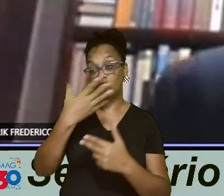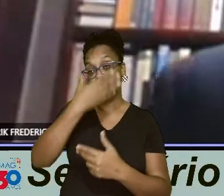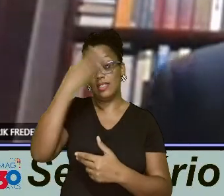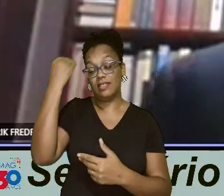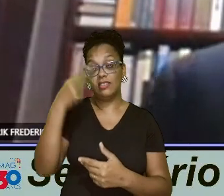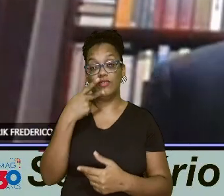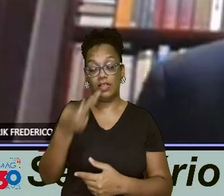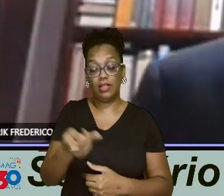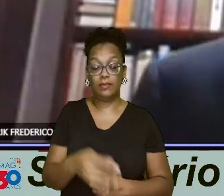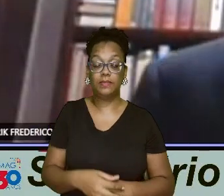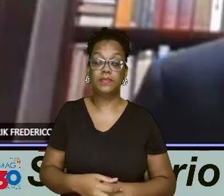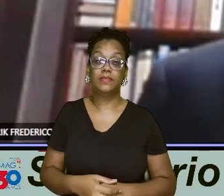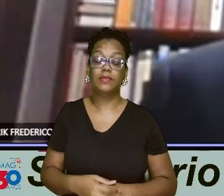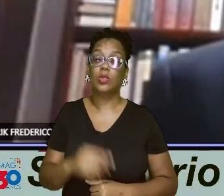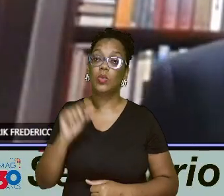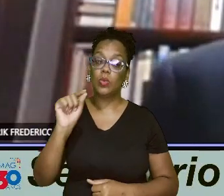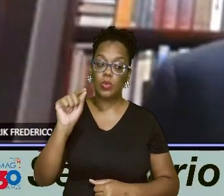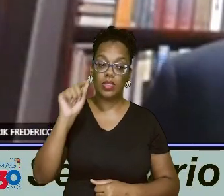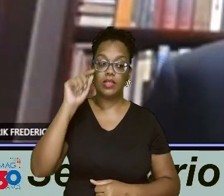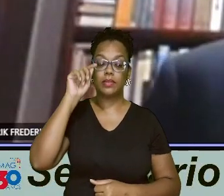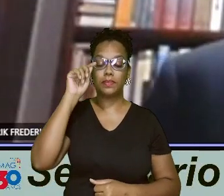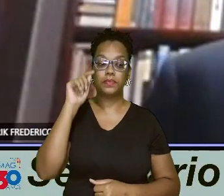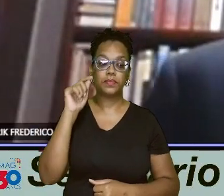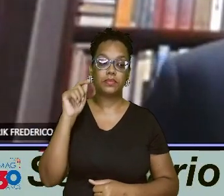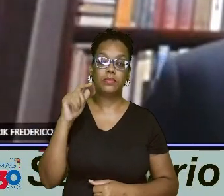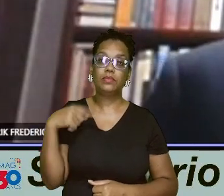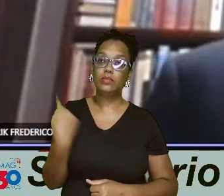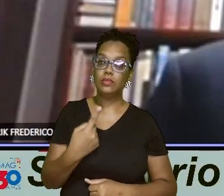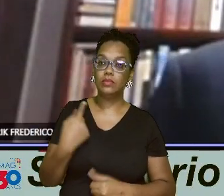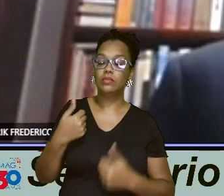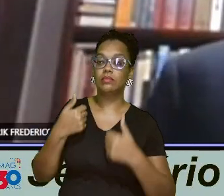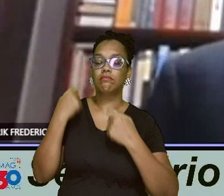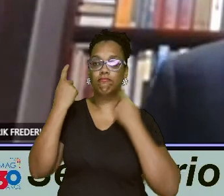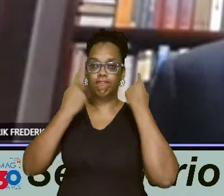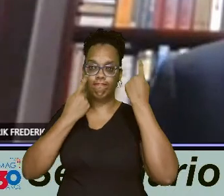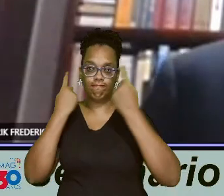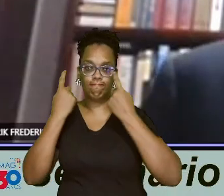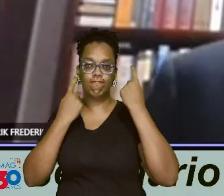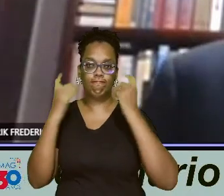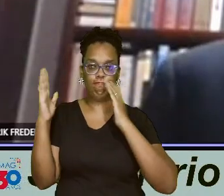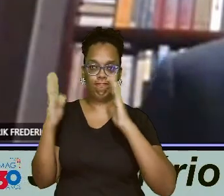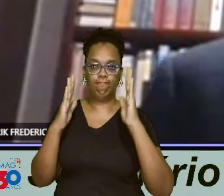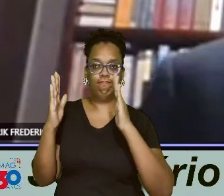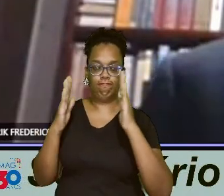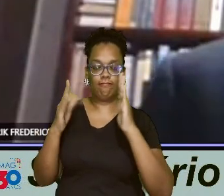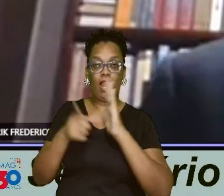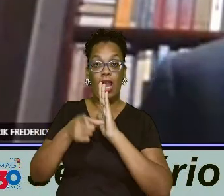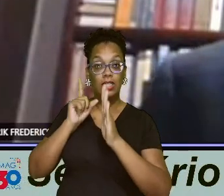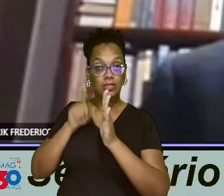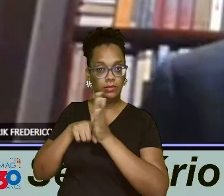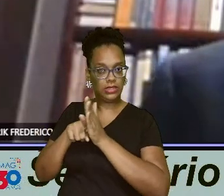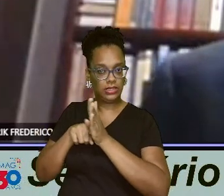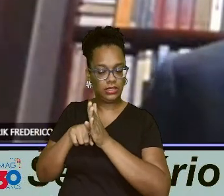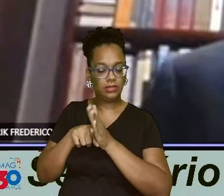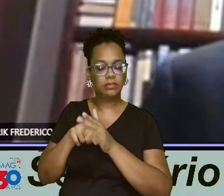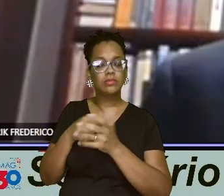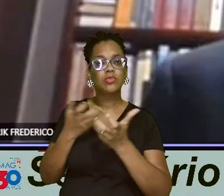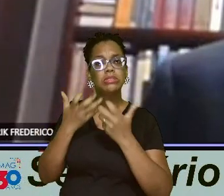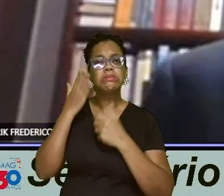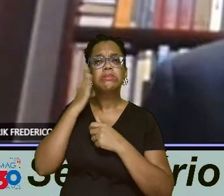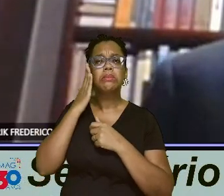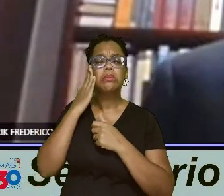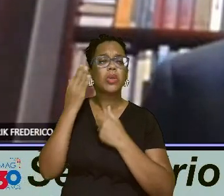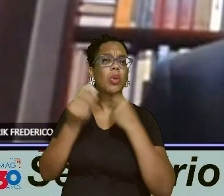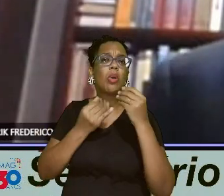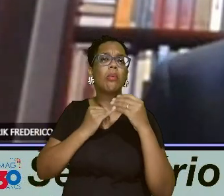mencionar, foi o seguinte, nós estávamos preocupados no período pré-pesquisa em saber como as instâncias